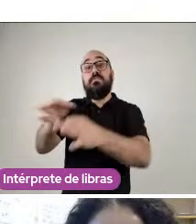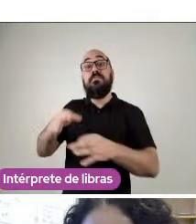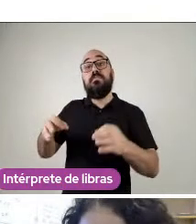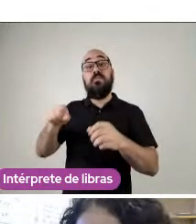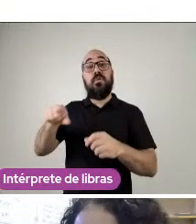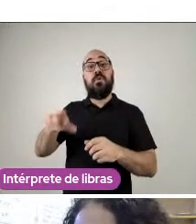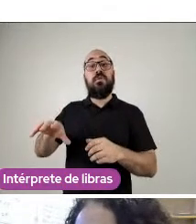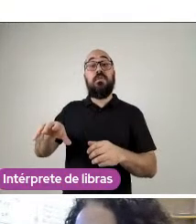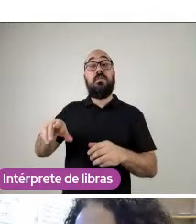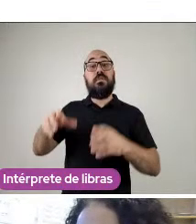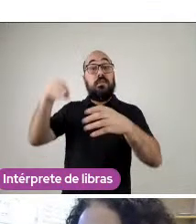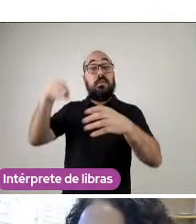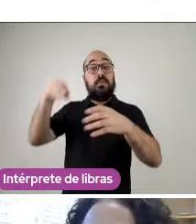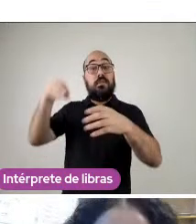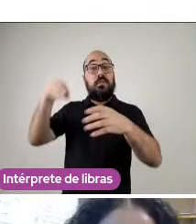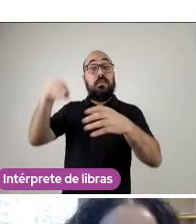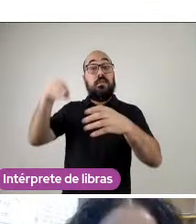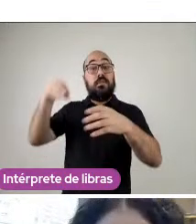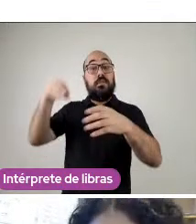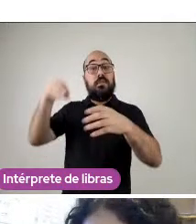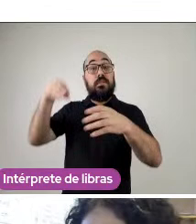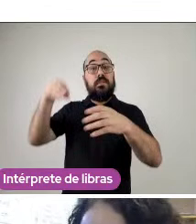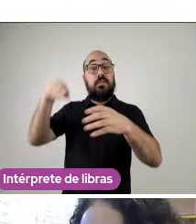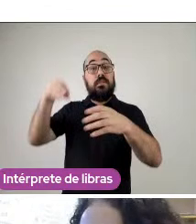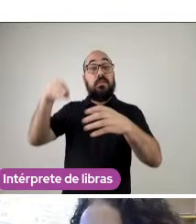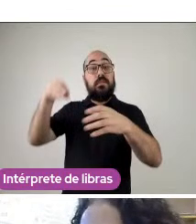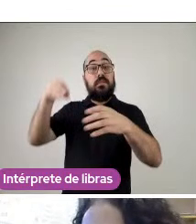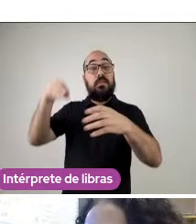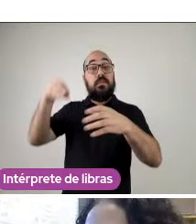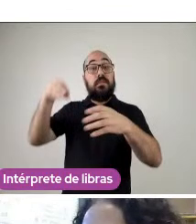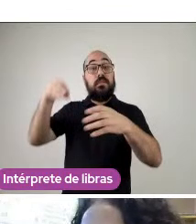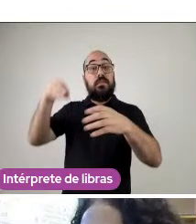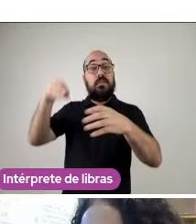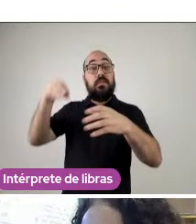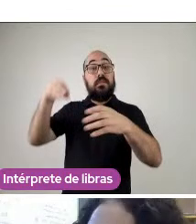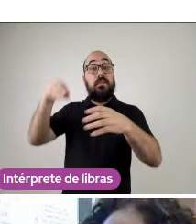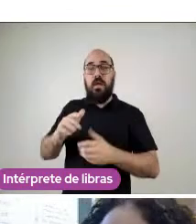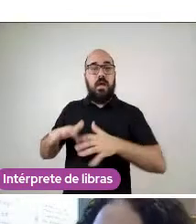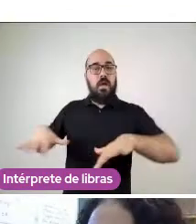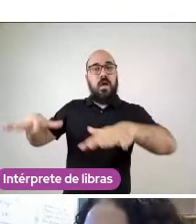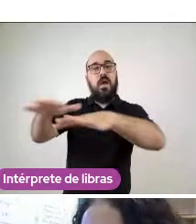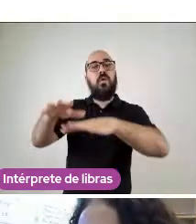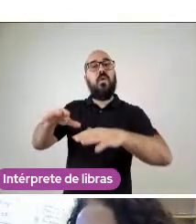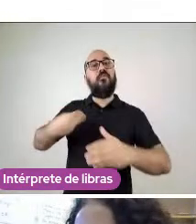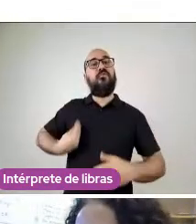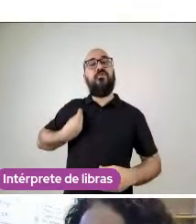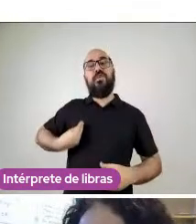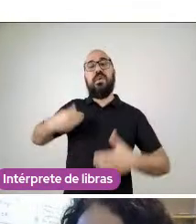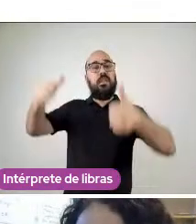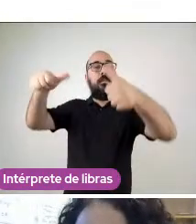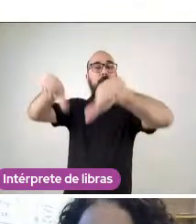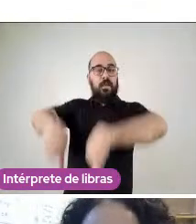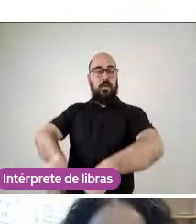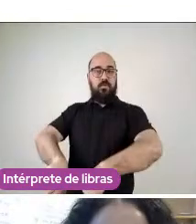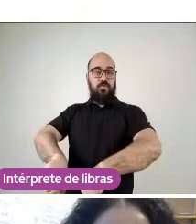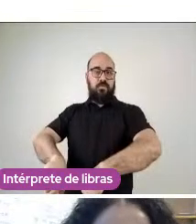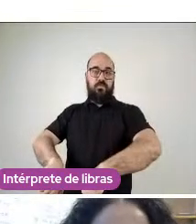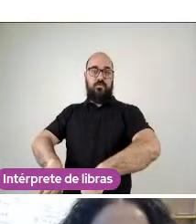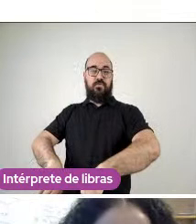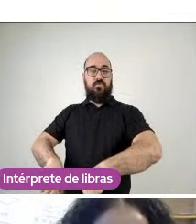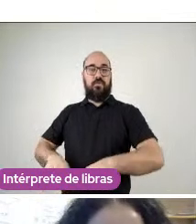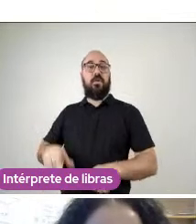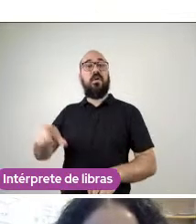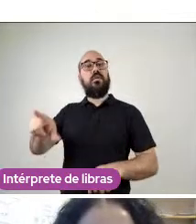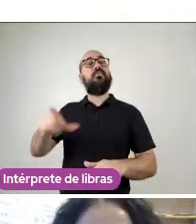organismos bentônicos, e podem também ocasionar mortalidades desses organismos bentônicos. E aqui o aerosol que eu tinha comentado antes, que pode ocasionar